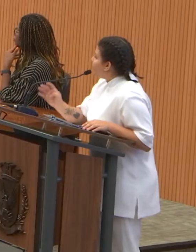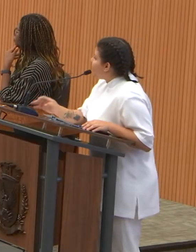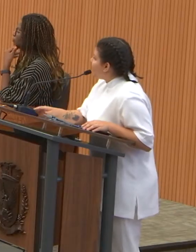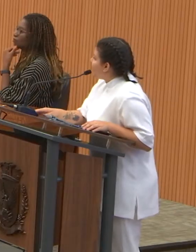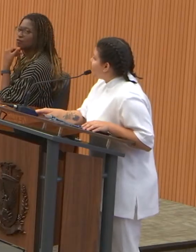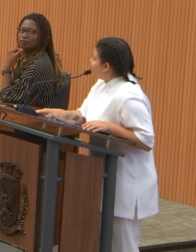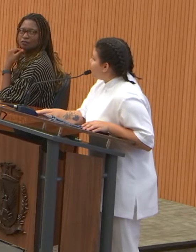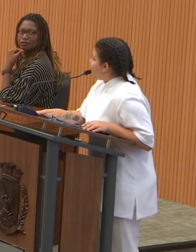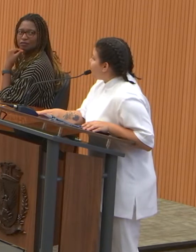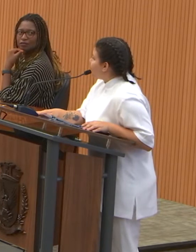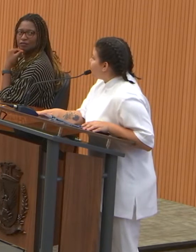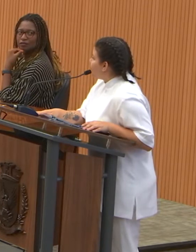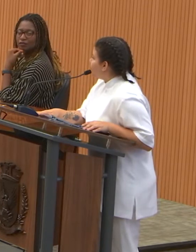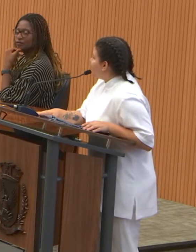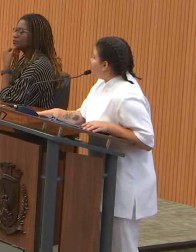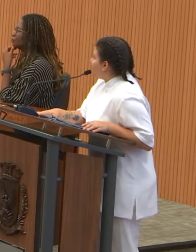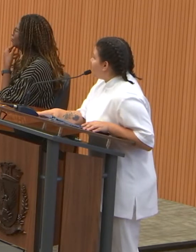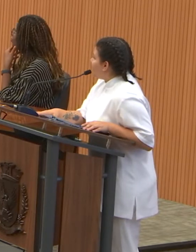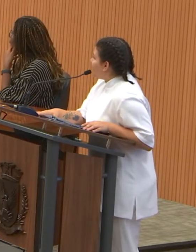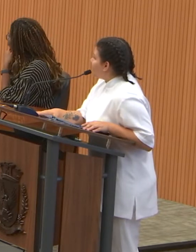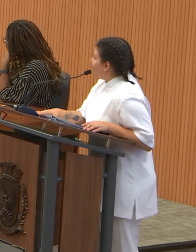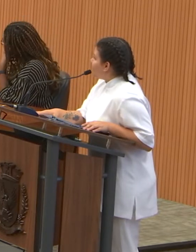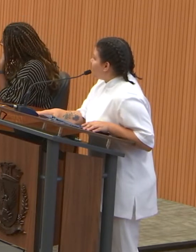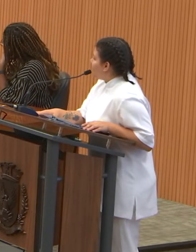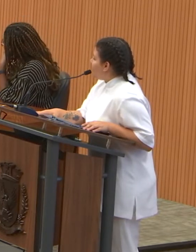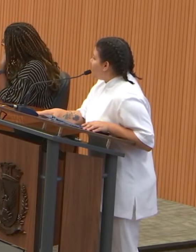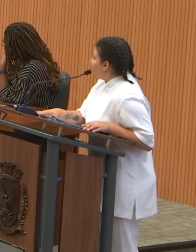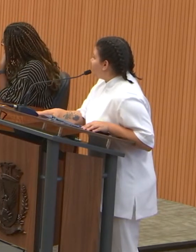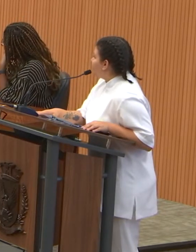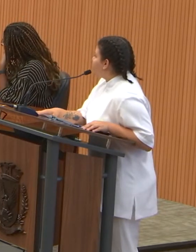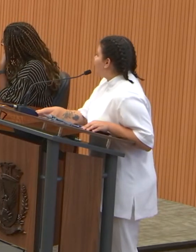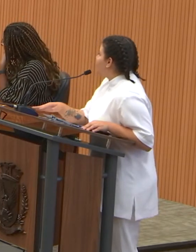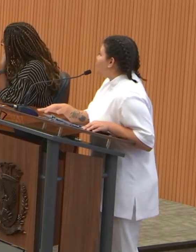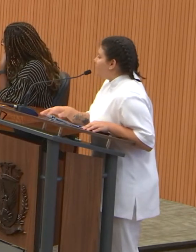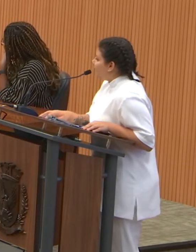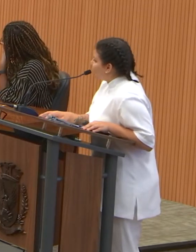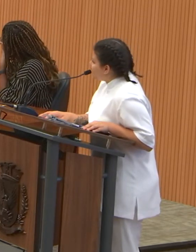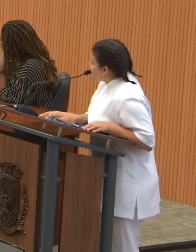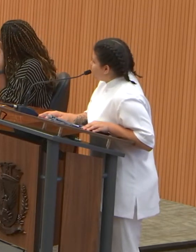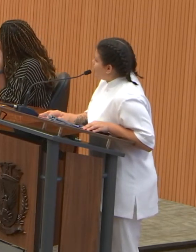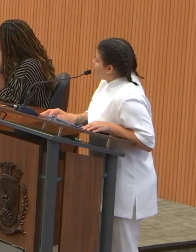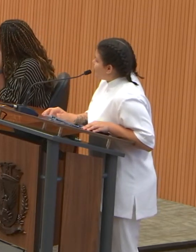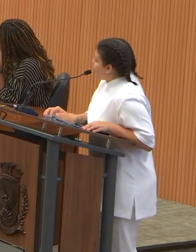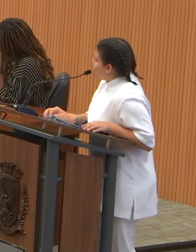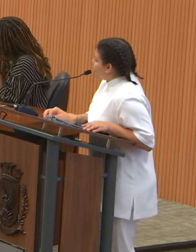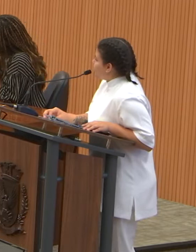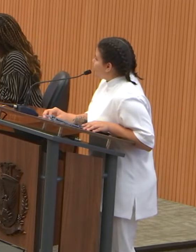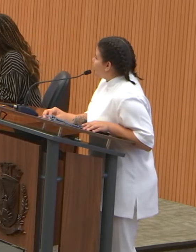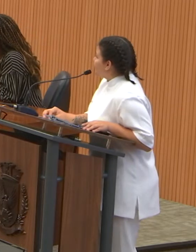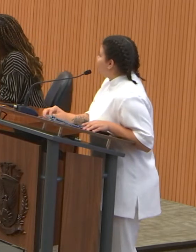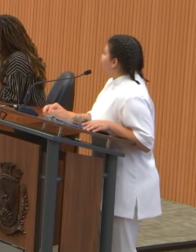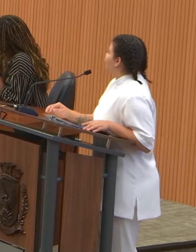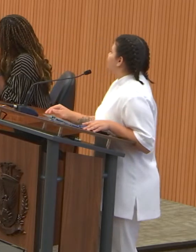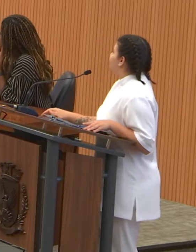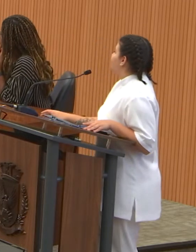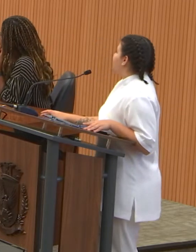Com a palavra, cacique Eva, Guarani Imbiá. Obrigada, cacique, por estar conosco.